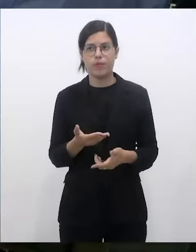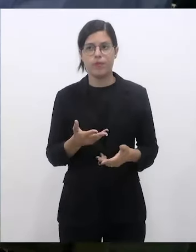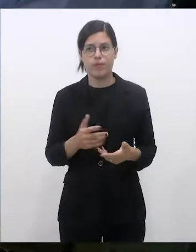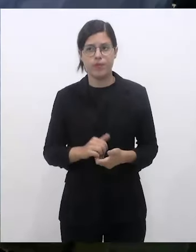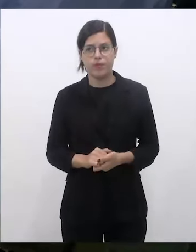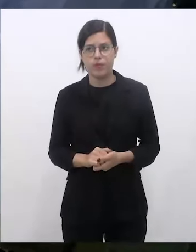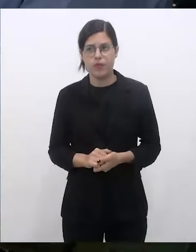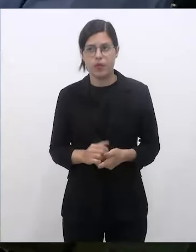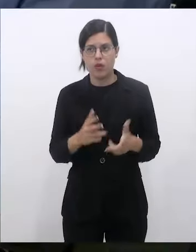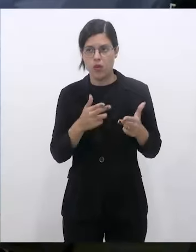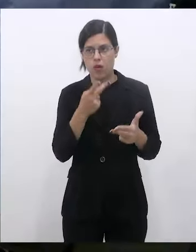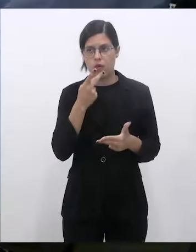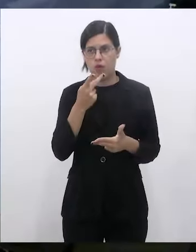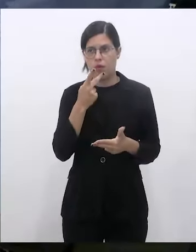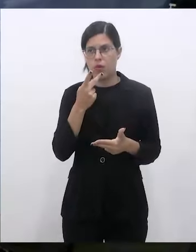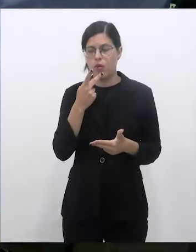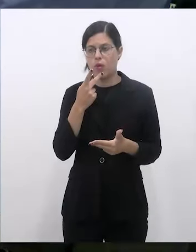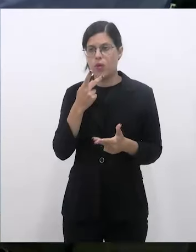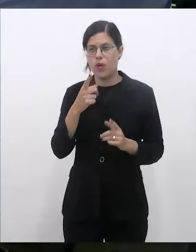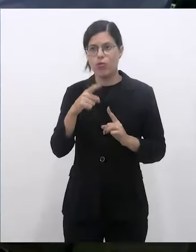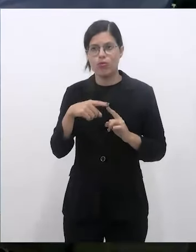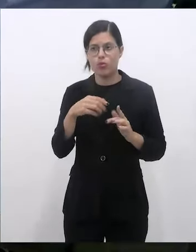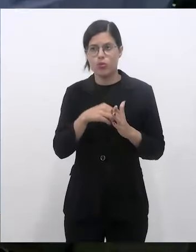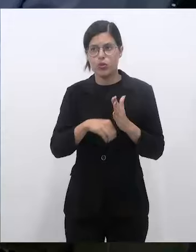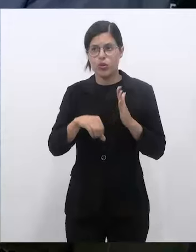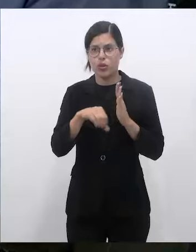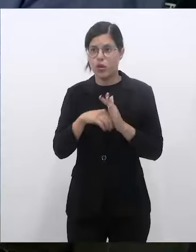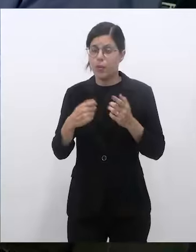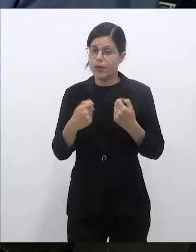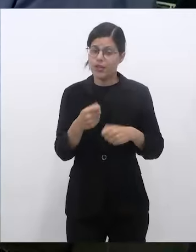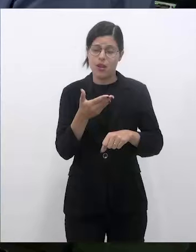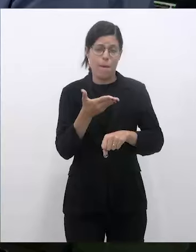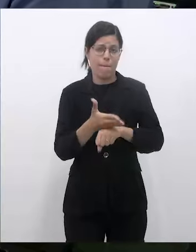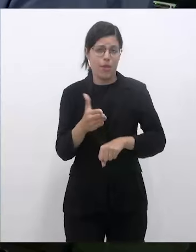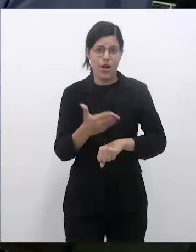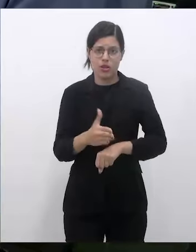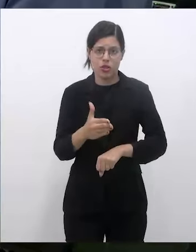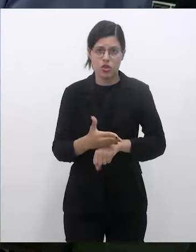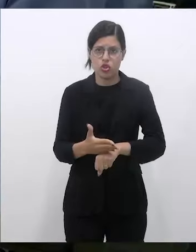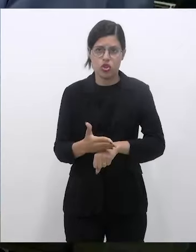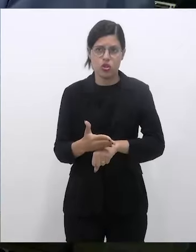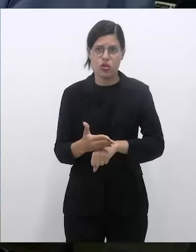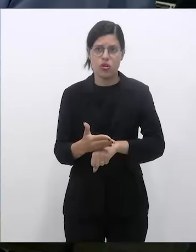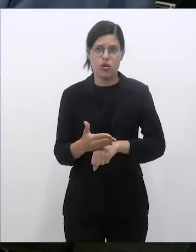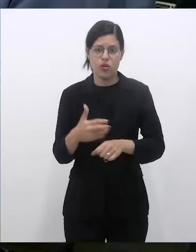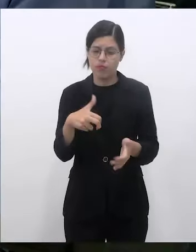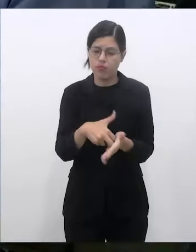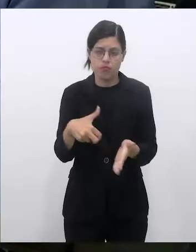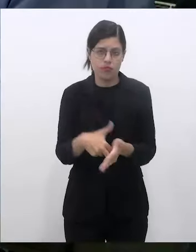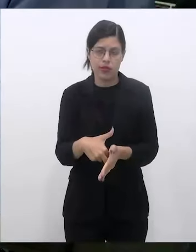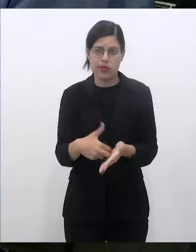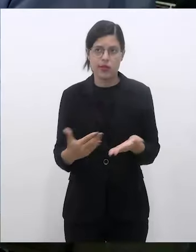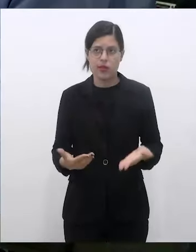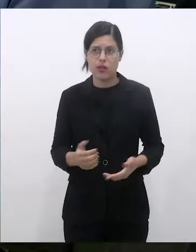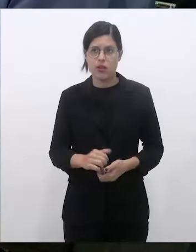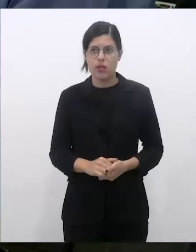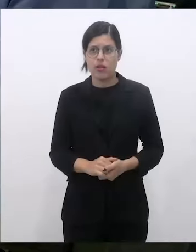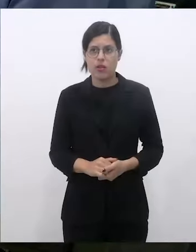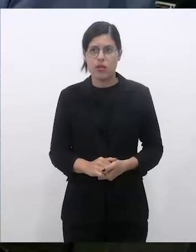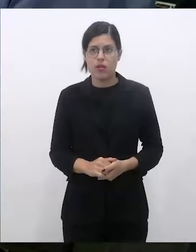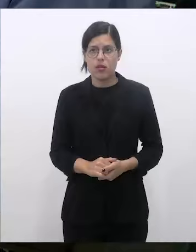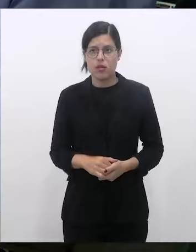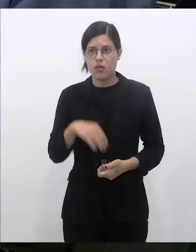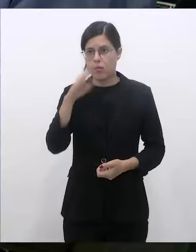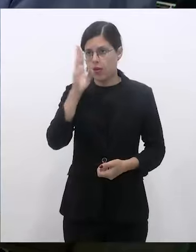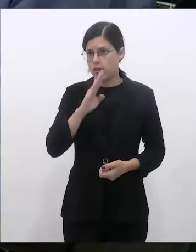falou a doutora Flávia, é que é o tipo de crime que é o seguinte, se você tem que botar em prática, senão não fica aqui para contar a história. Nós temos no